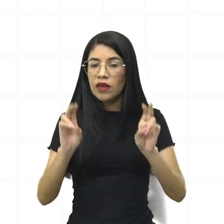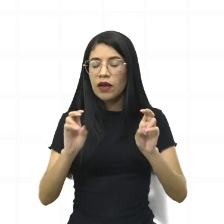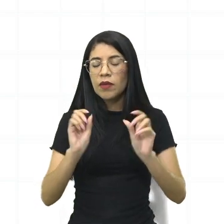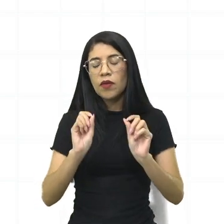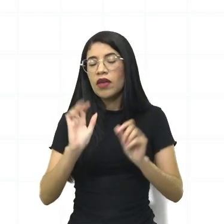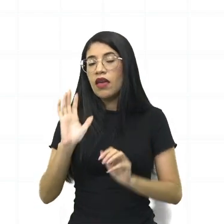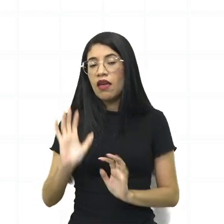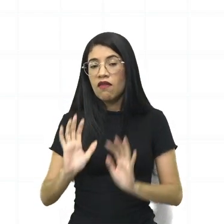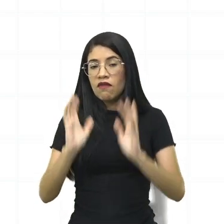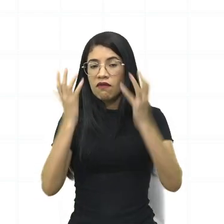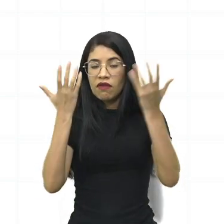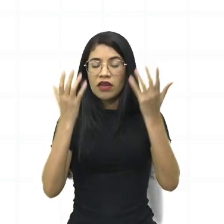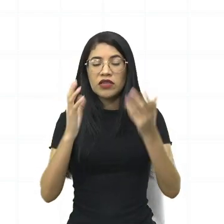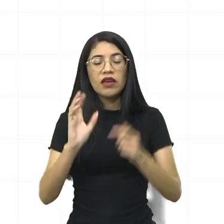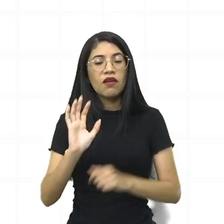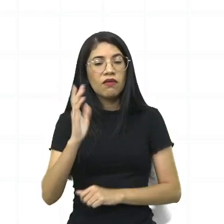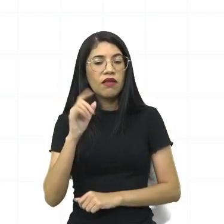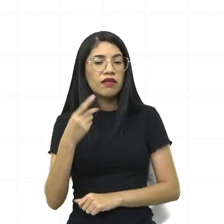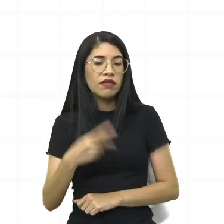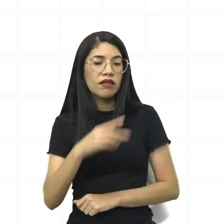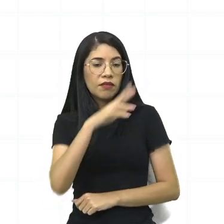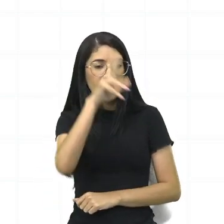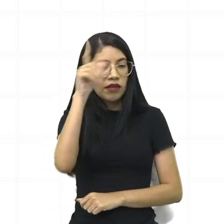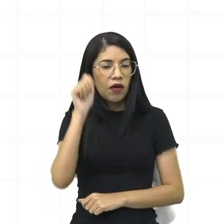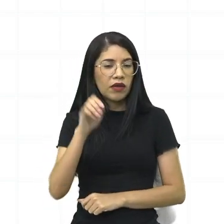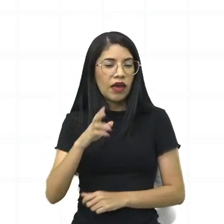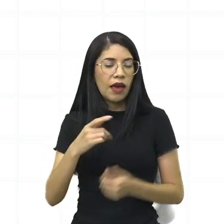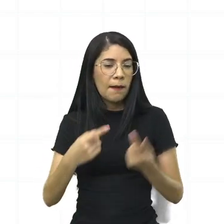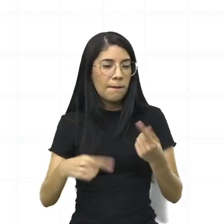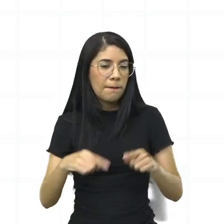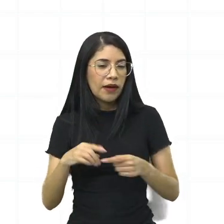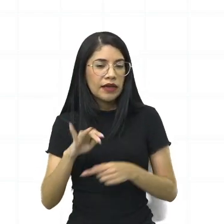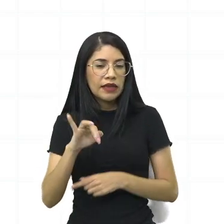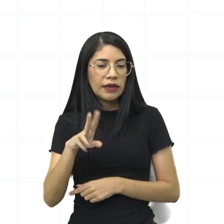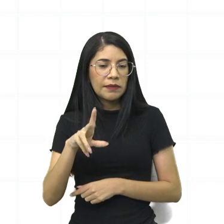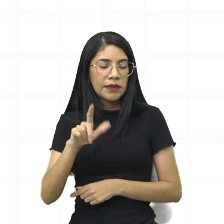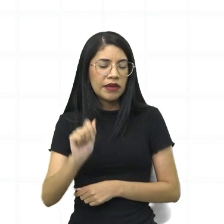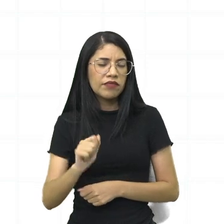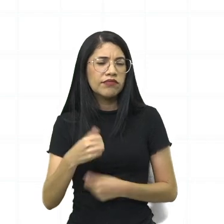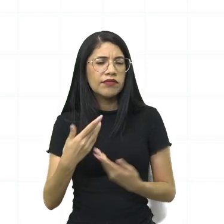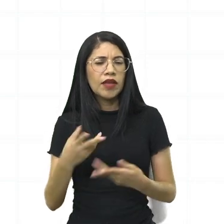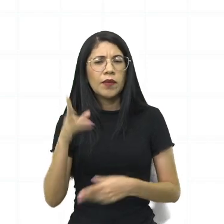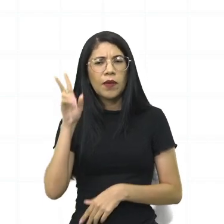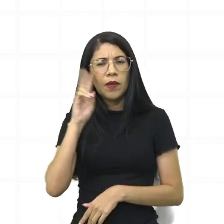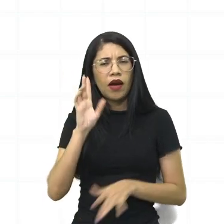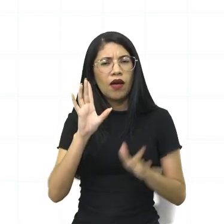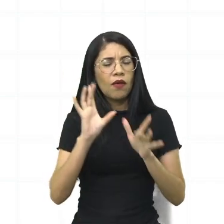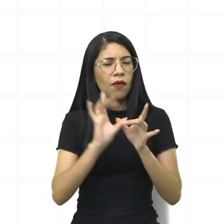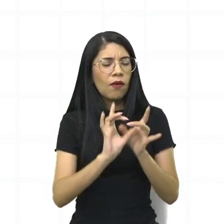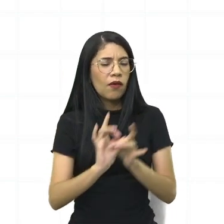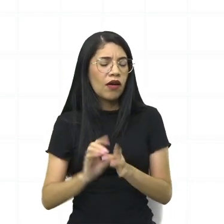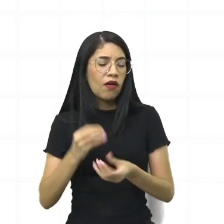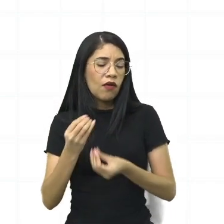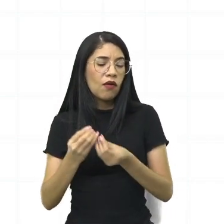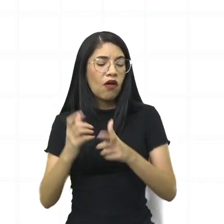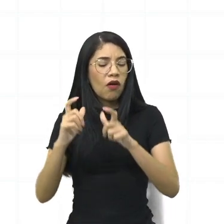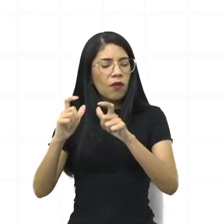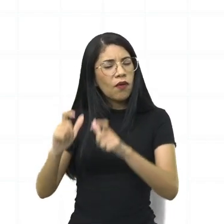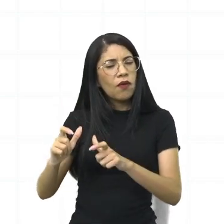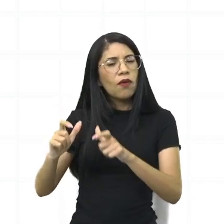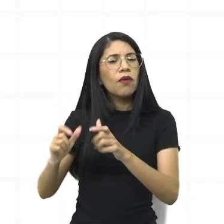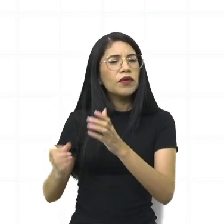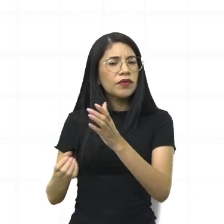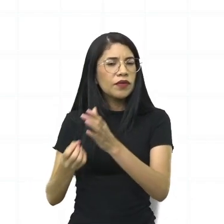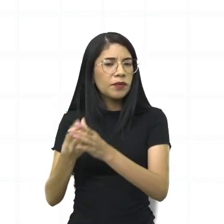festa realizada pela banda da Bica. Lembram lá que trouxe contexto histórico, né? Como que iniciou, onde que